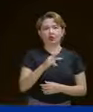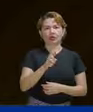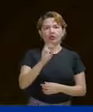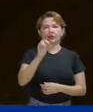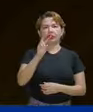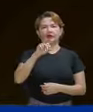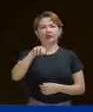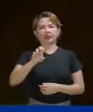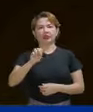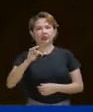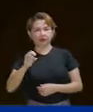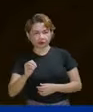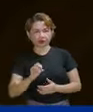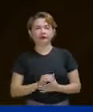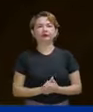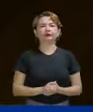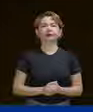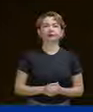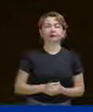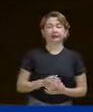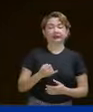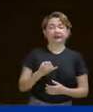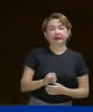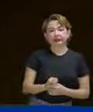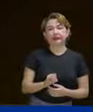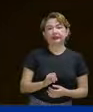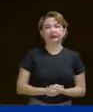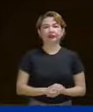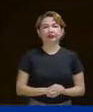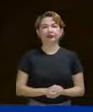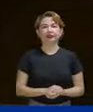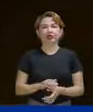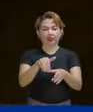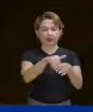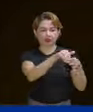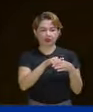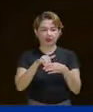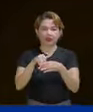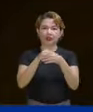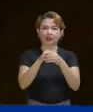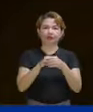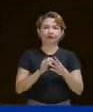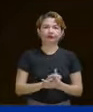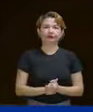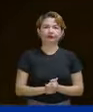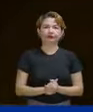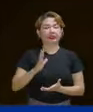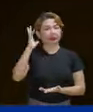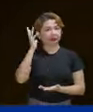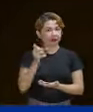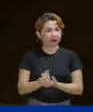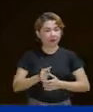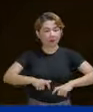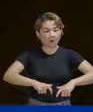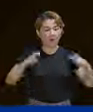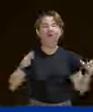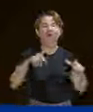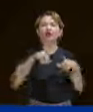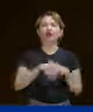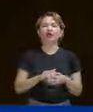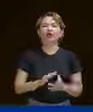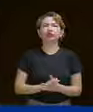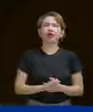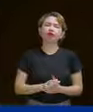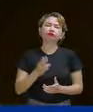dos presentes embargos. Isso porque, em se tratando de decisão colegiada proferida por maioria de votos, é natural que